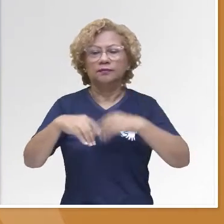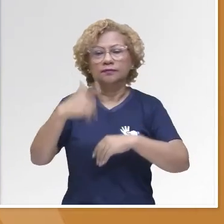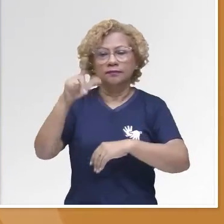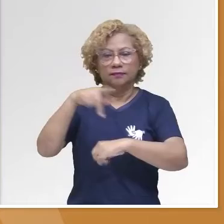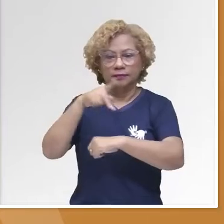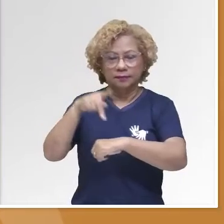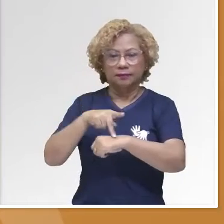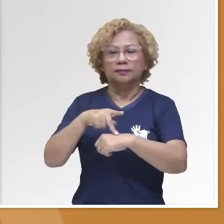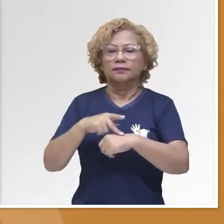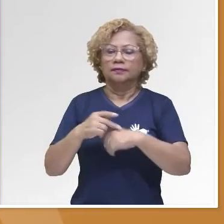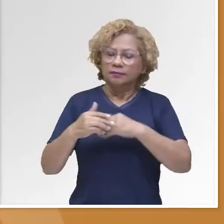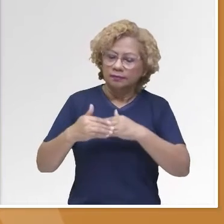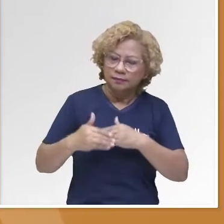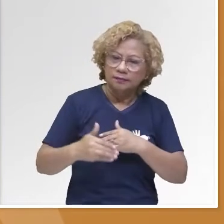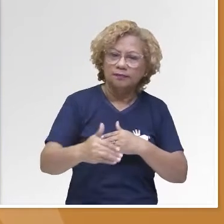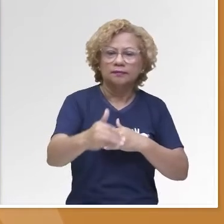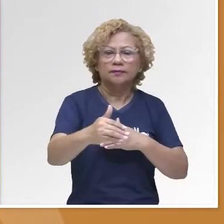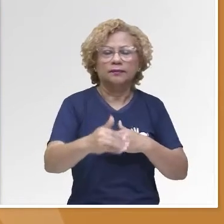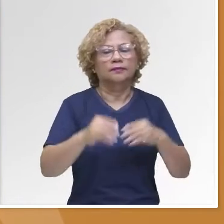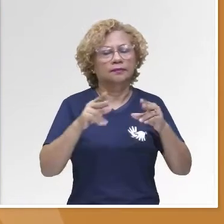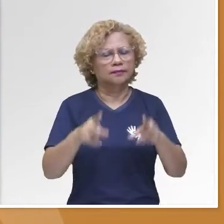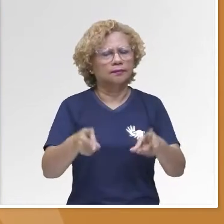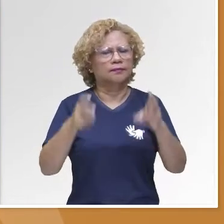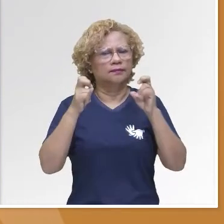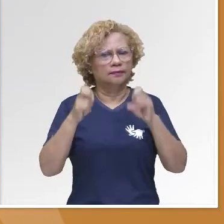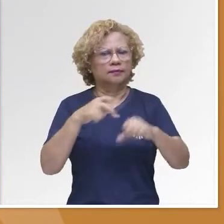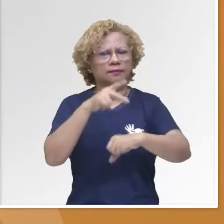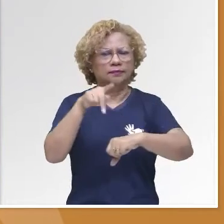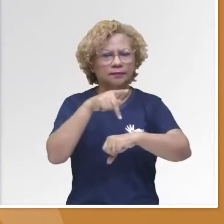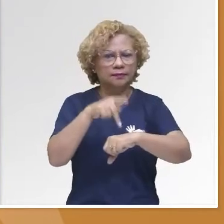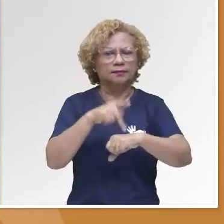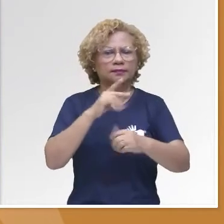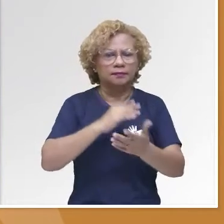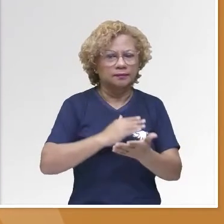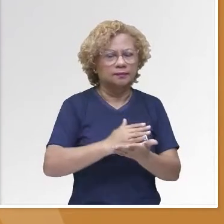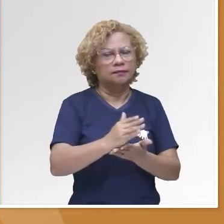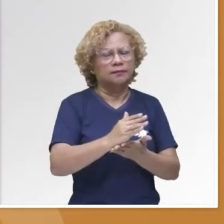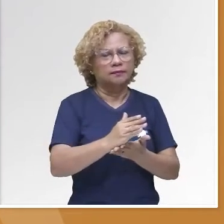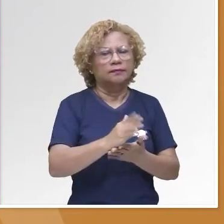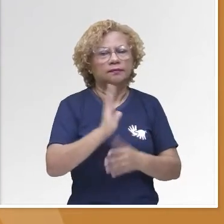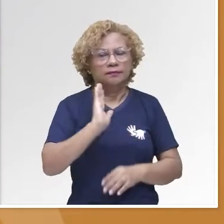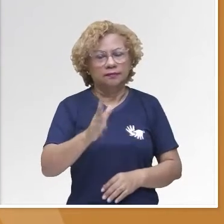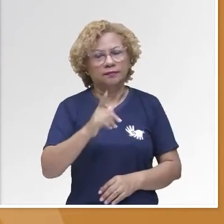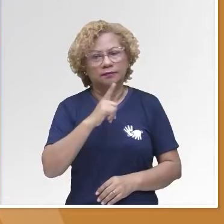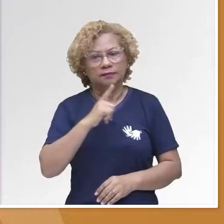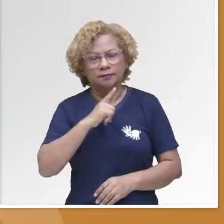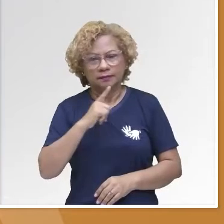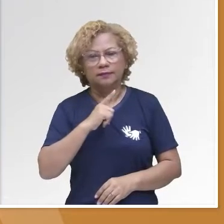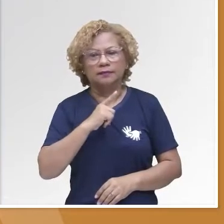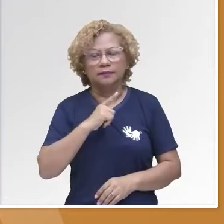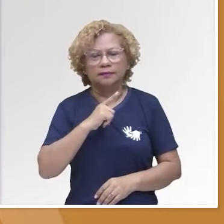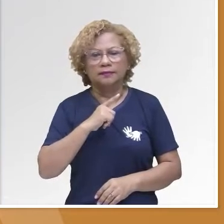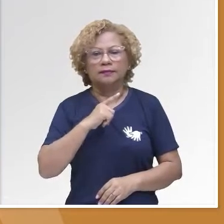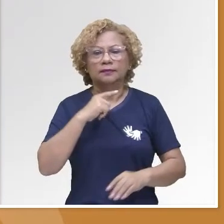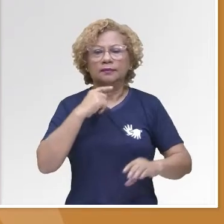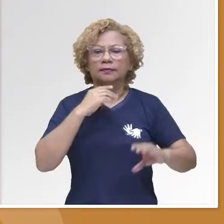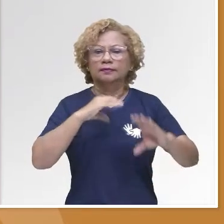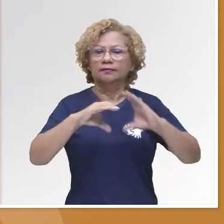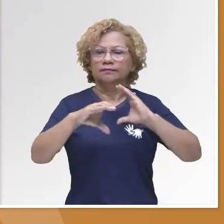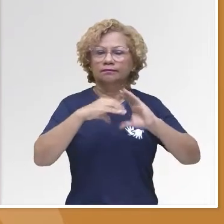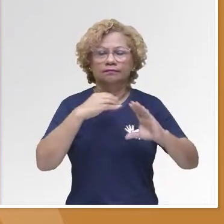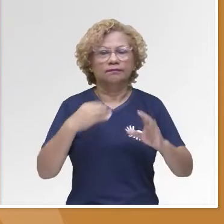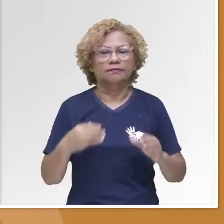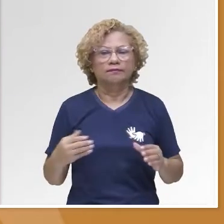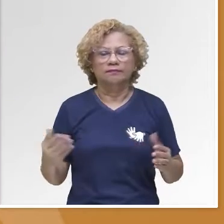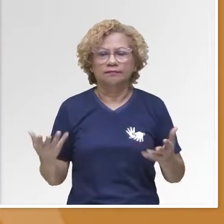passar do tempo, né, a gente verificou que os países eles começam a se comunicar um com o outro,